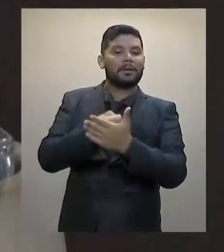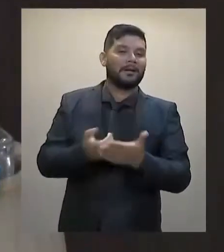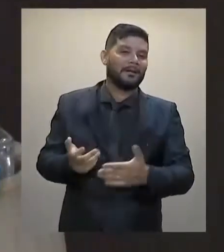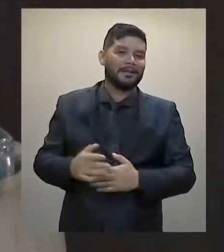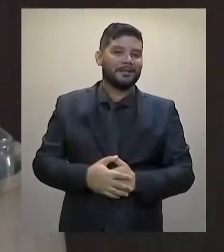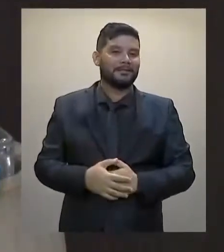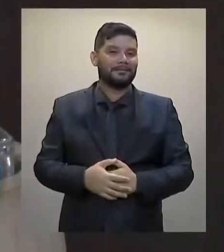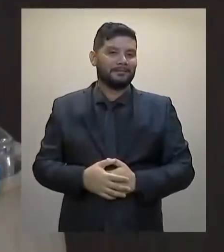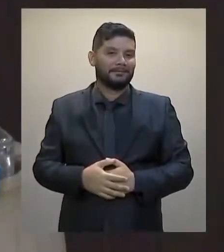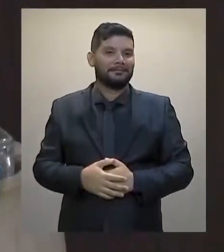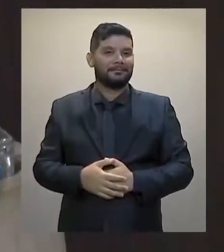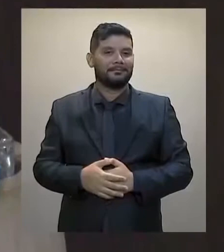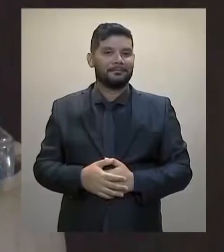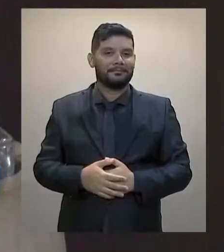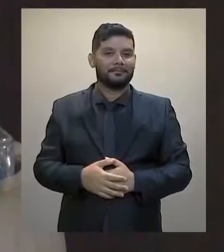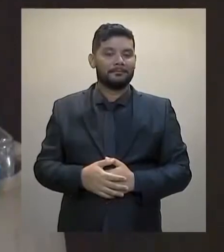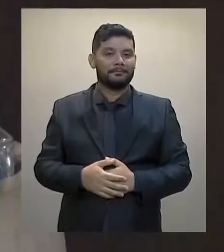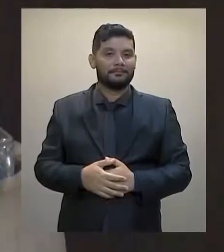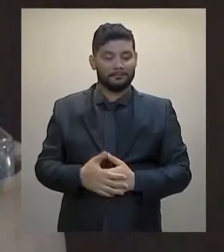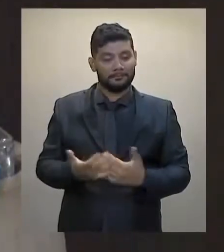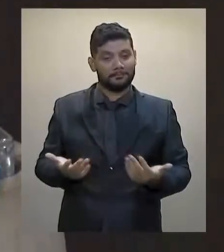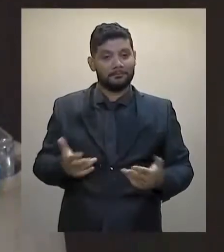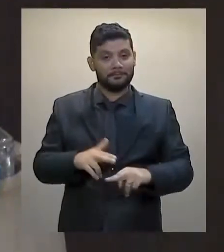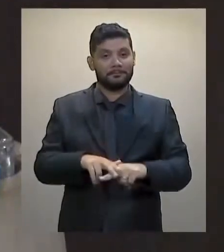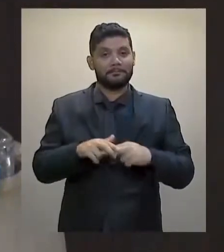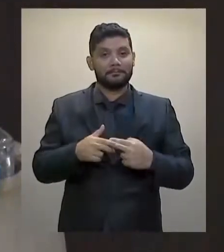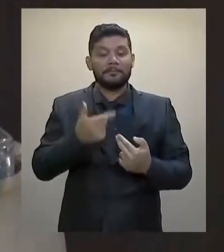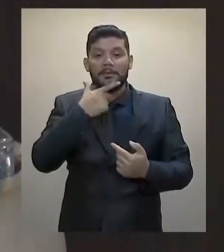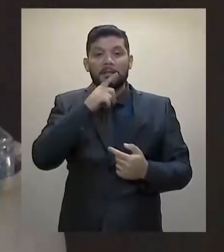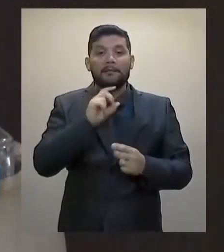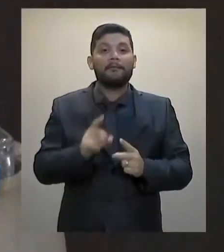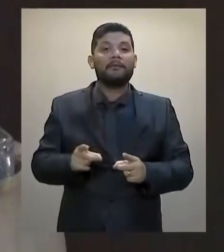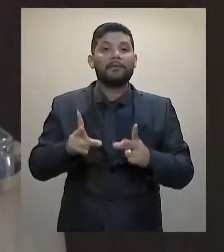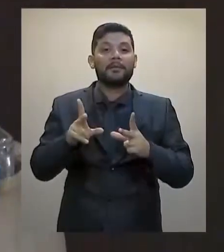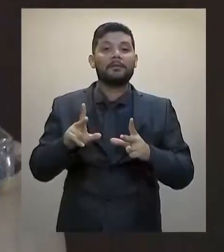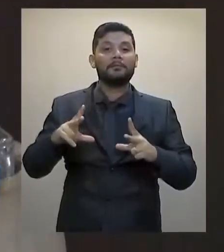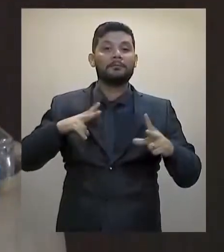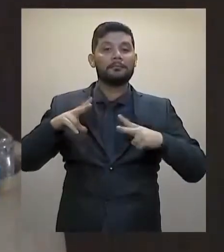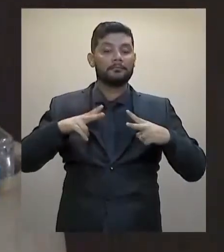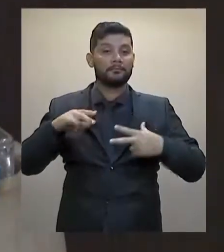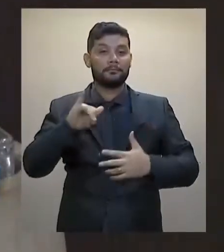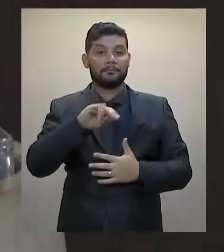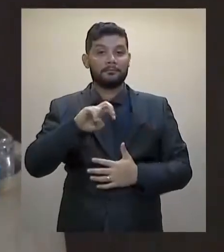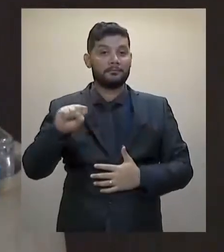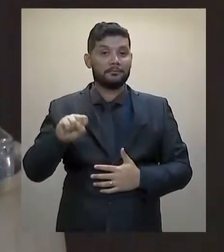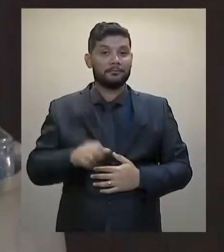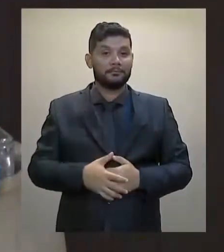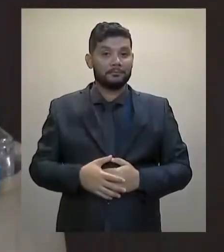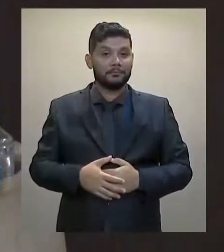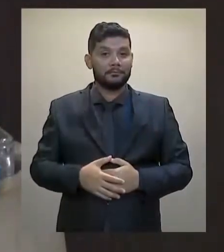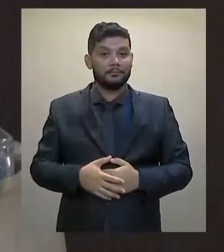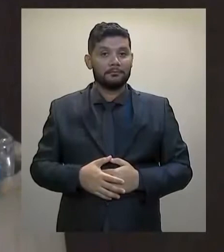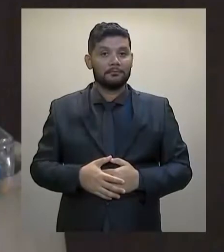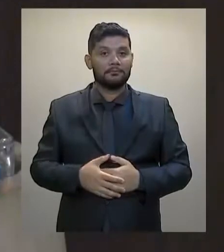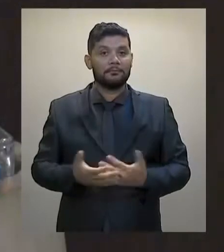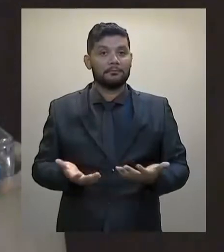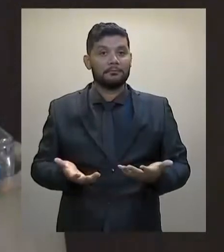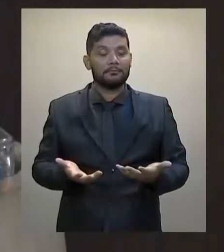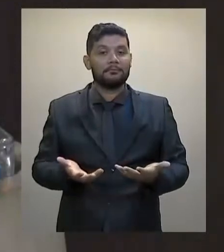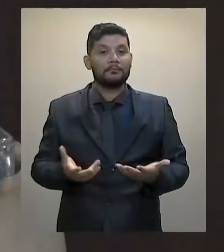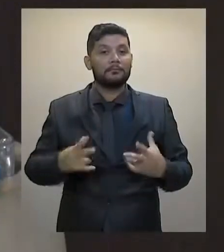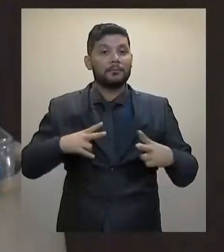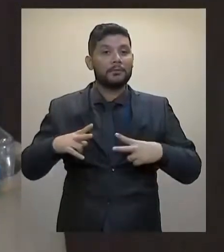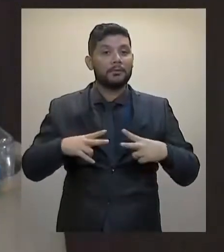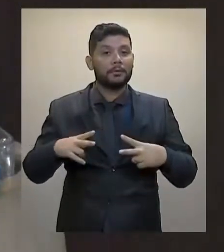quem interessa o desmonte da Previdência Pública? A quem vai vender Previdência Privada. A quem interessa o desmonte da saúde pública? A quem vai vender saúde privada. A